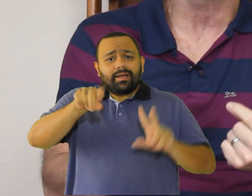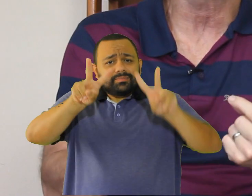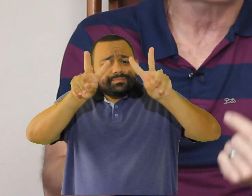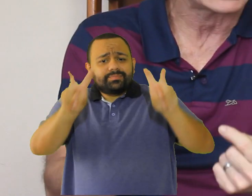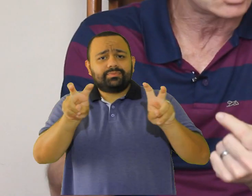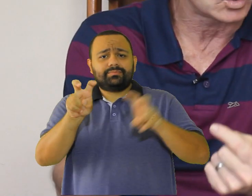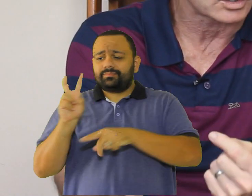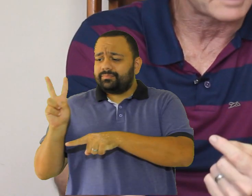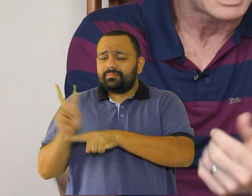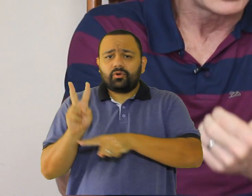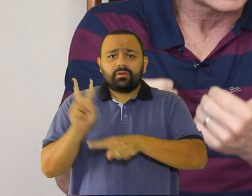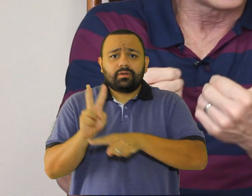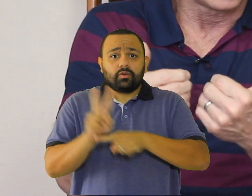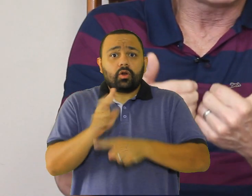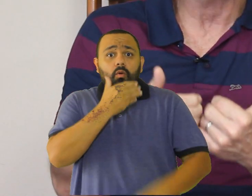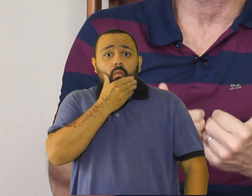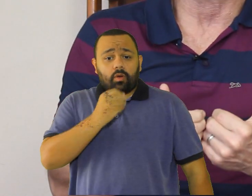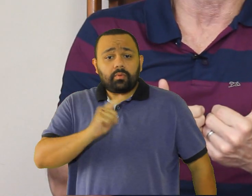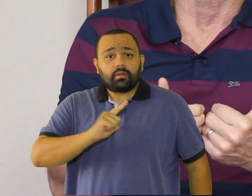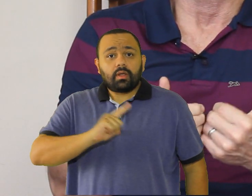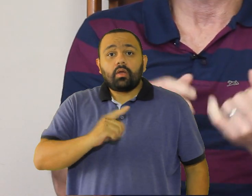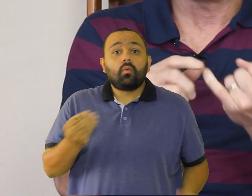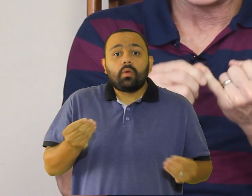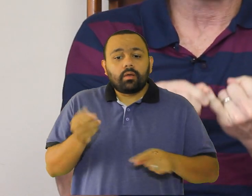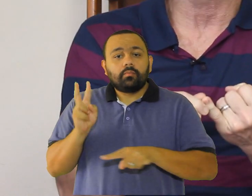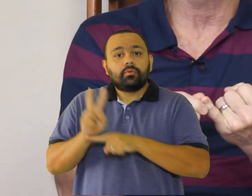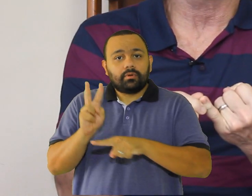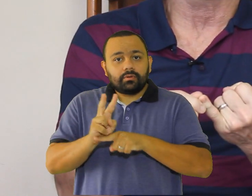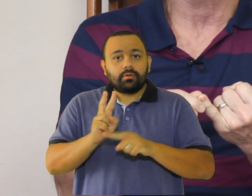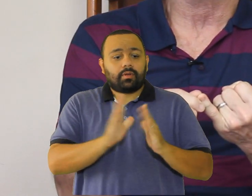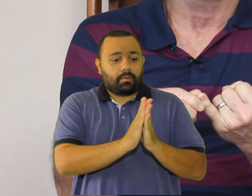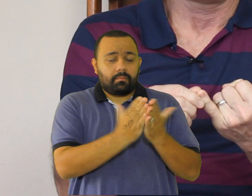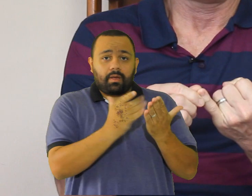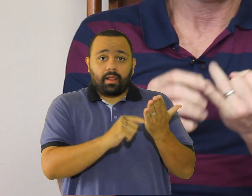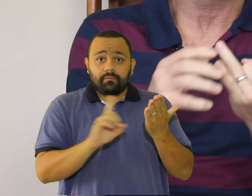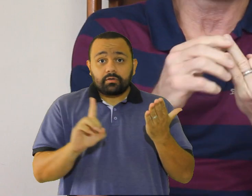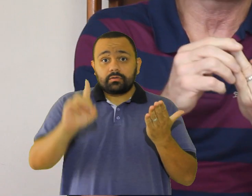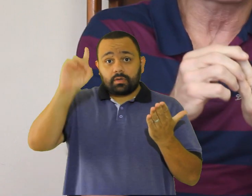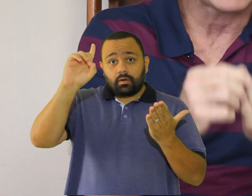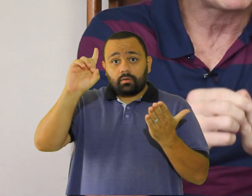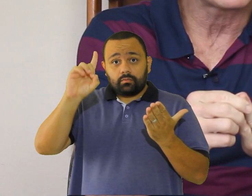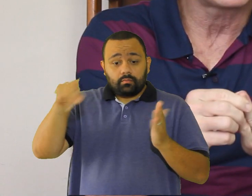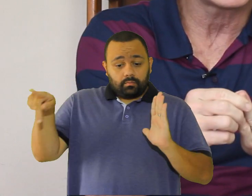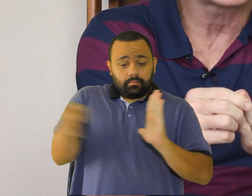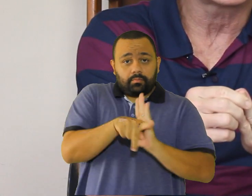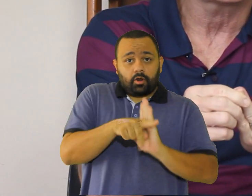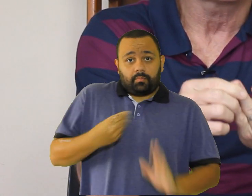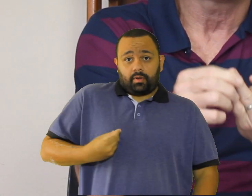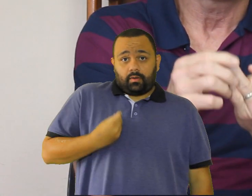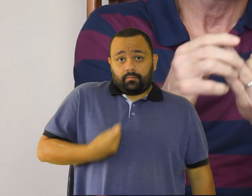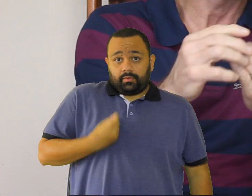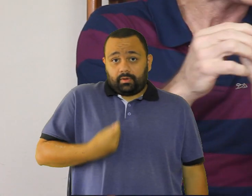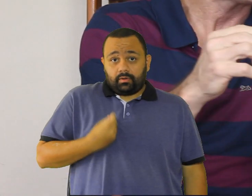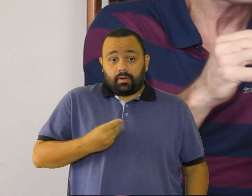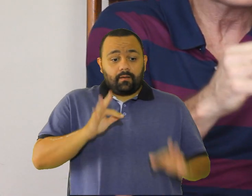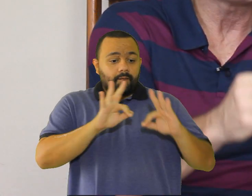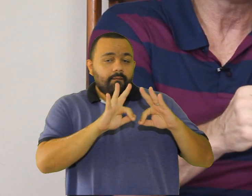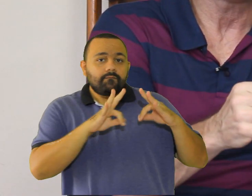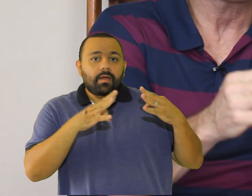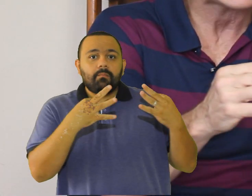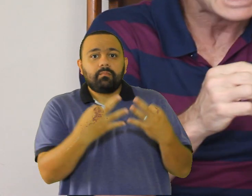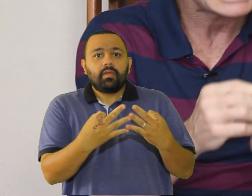natureza protetora que o homem tem da palavra de Deus, da sua própria vida,